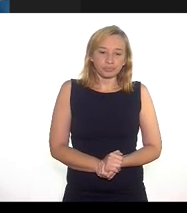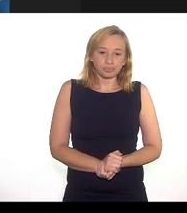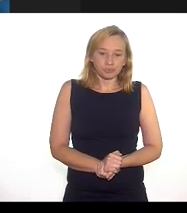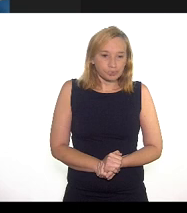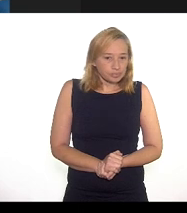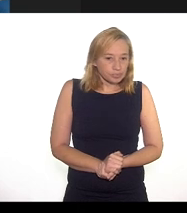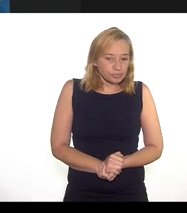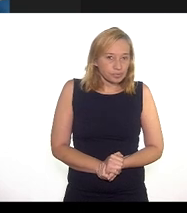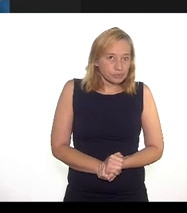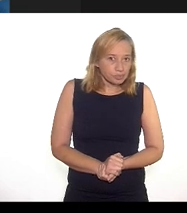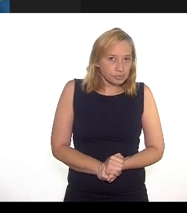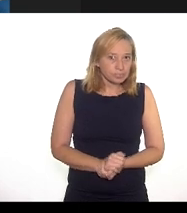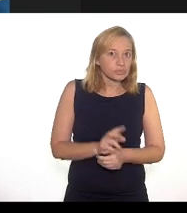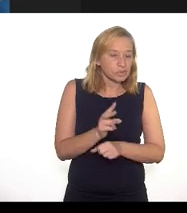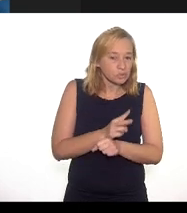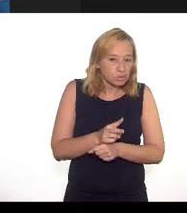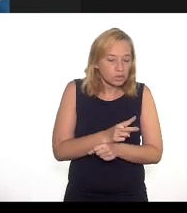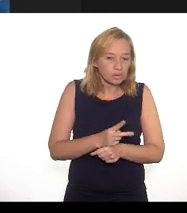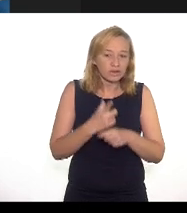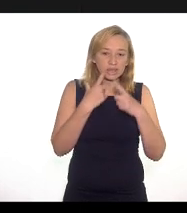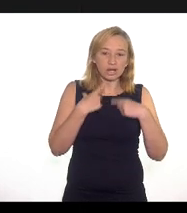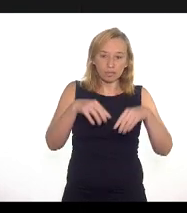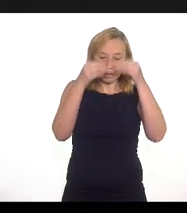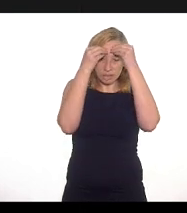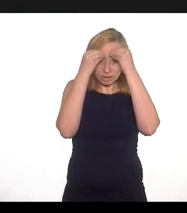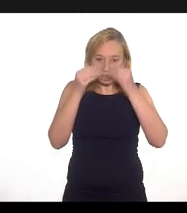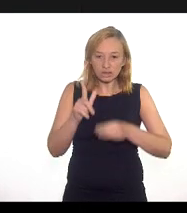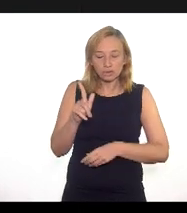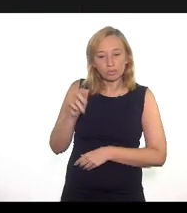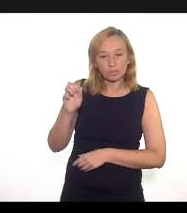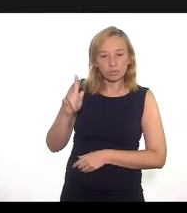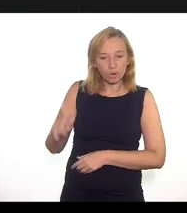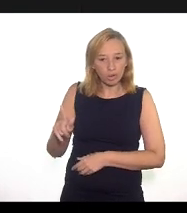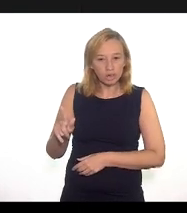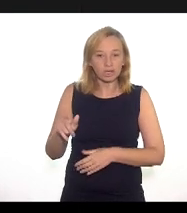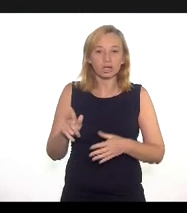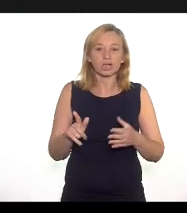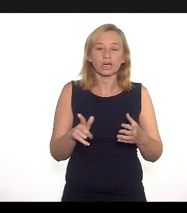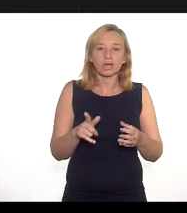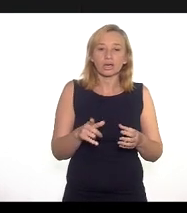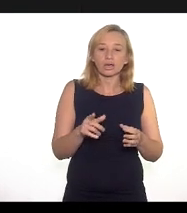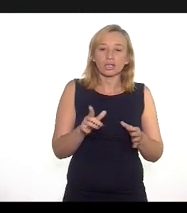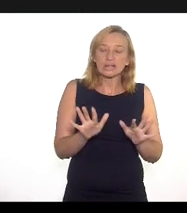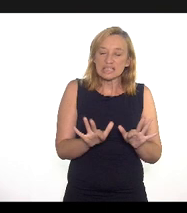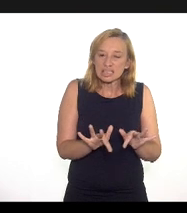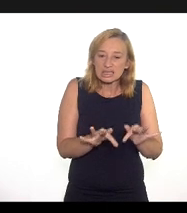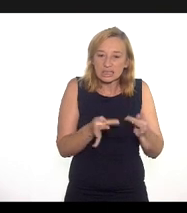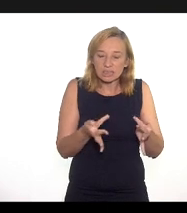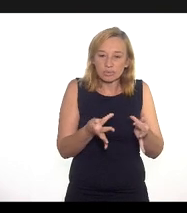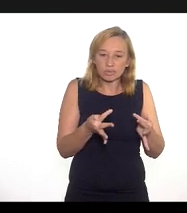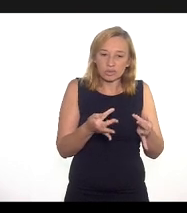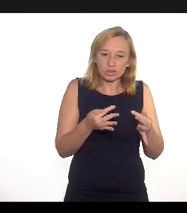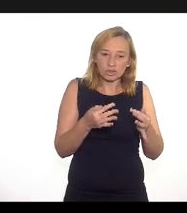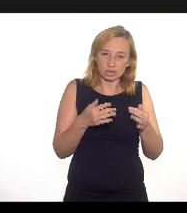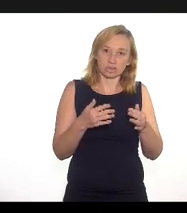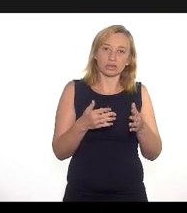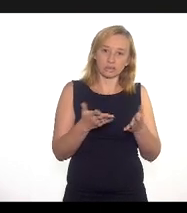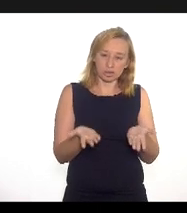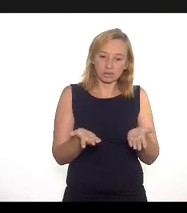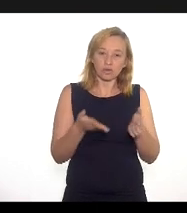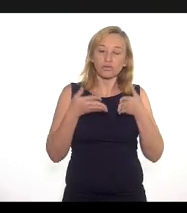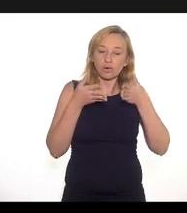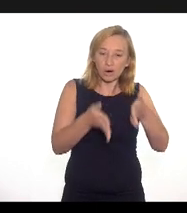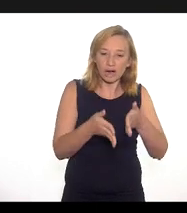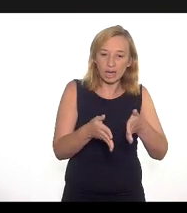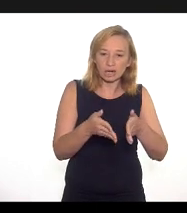gente procurou fazer uma linguagem no blog, uma linguagem bem voltada para o público. Então, nós